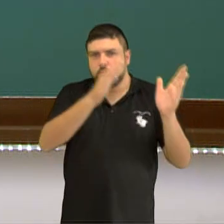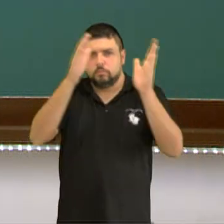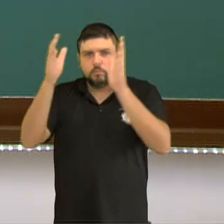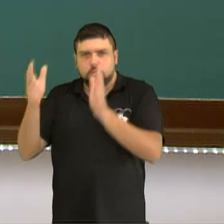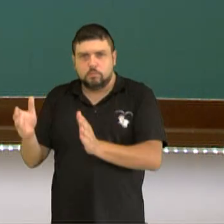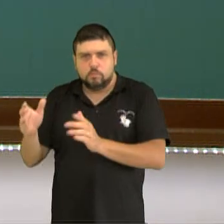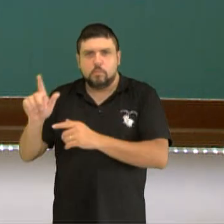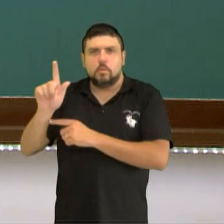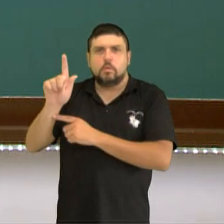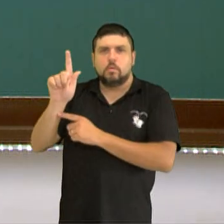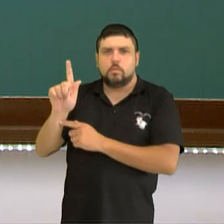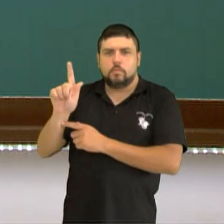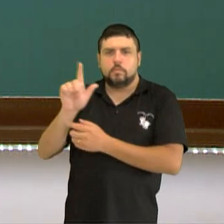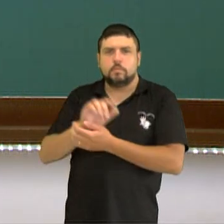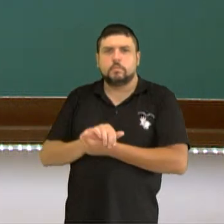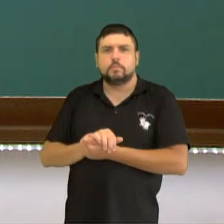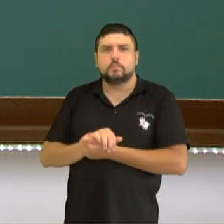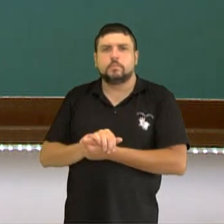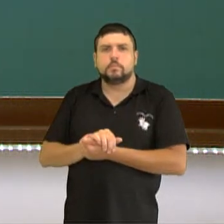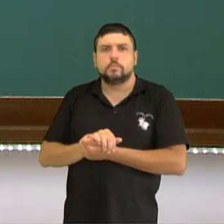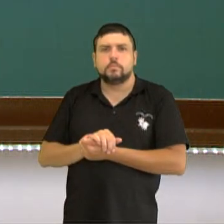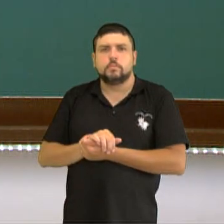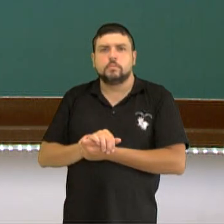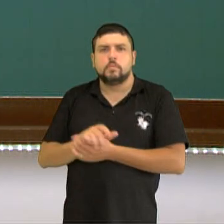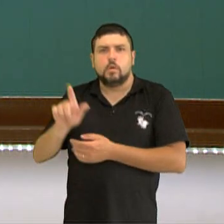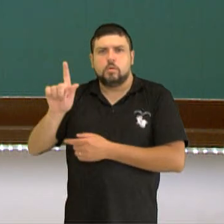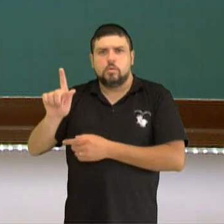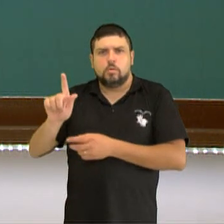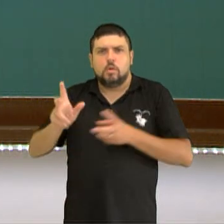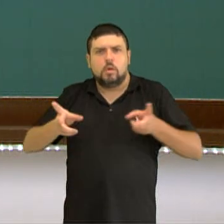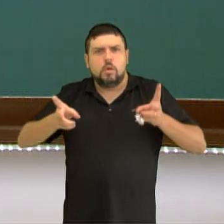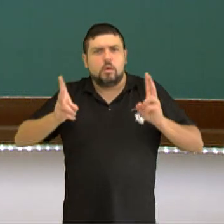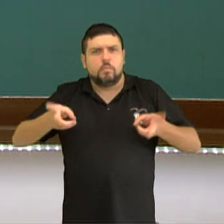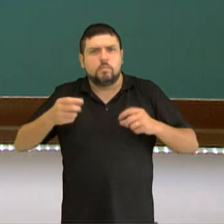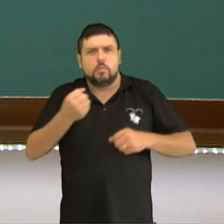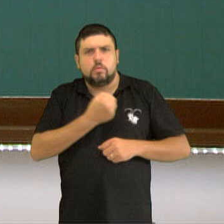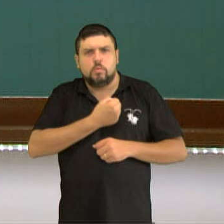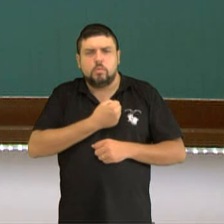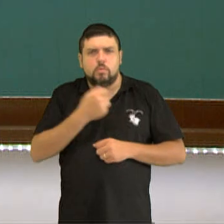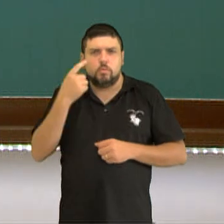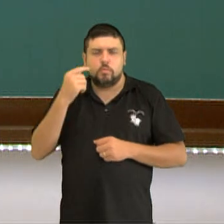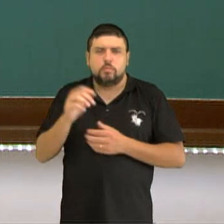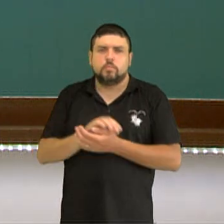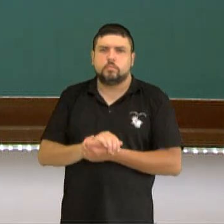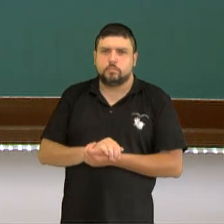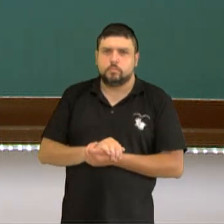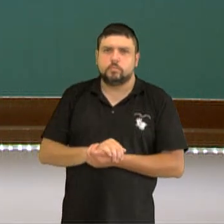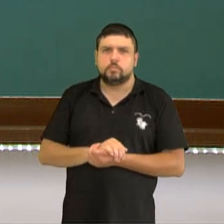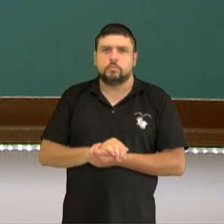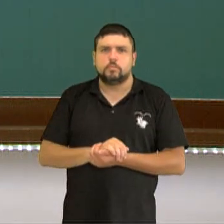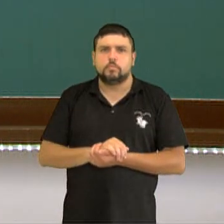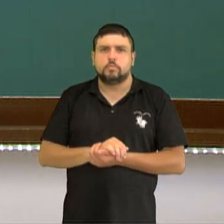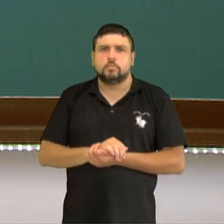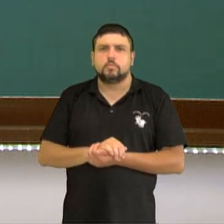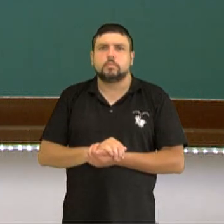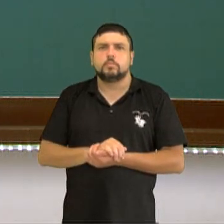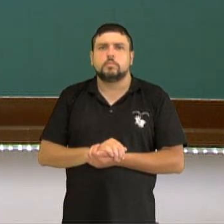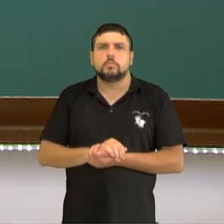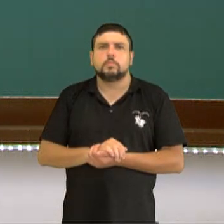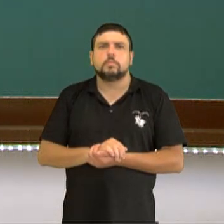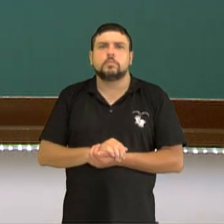mesmo tempo. Mesmos valores, não tem problema nenhum. Lembra que elas vão estar no mesmo gráfico? No mesmo plano